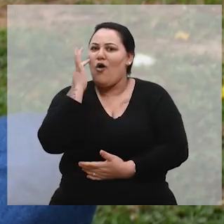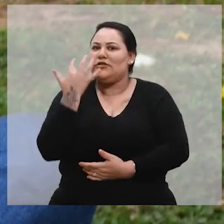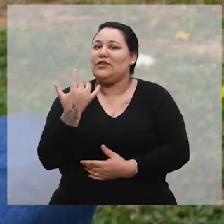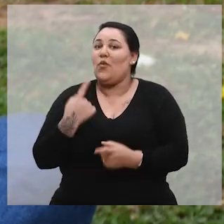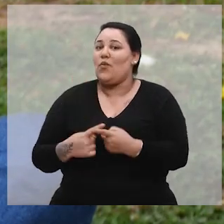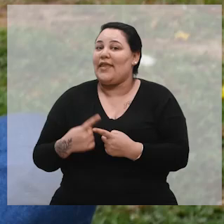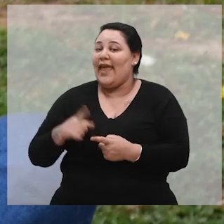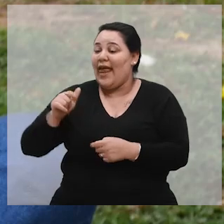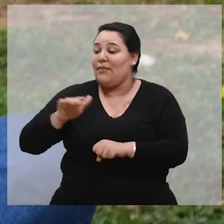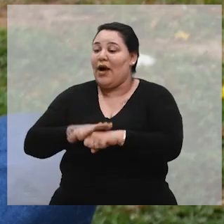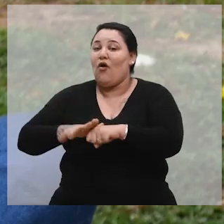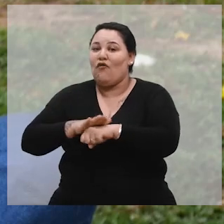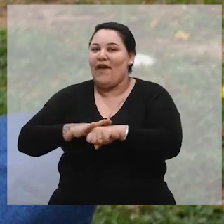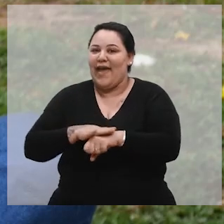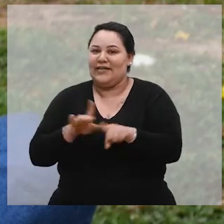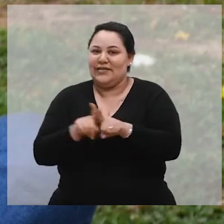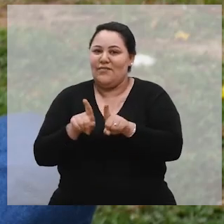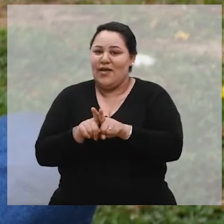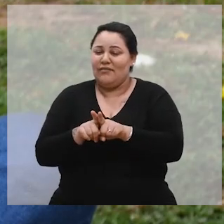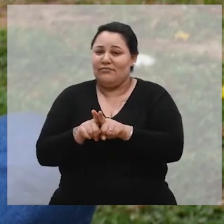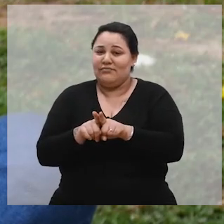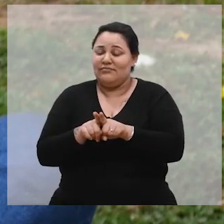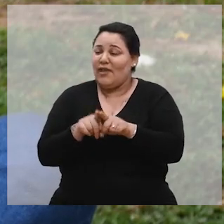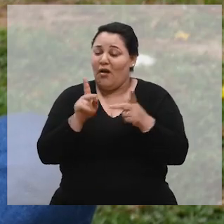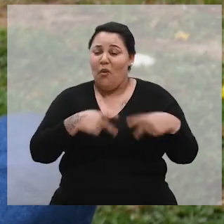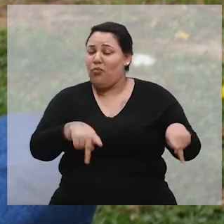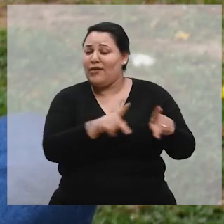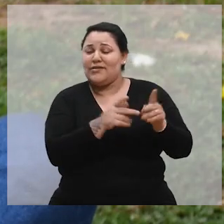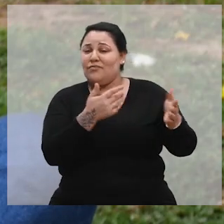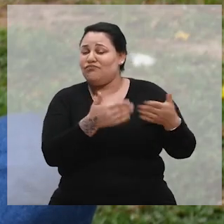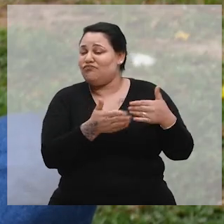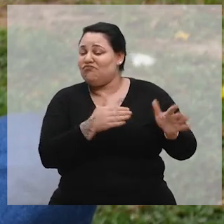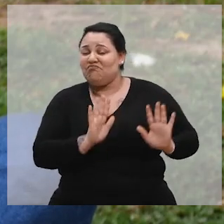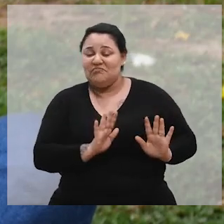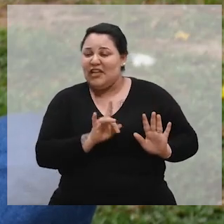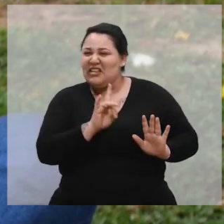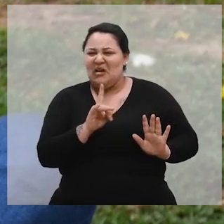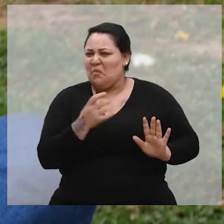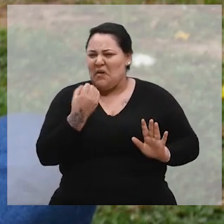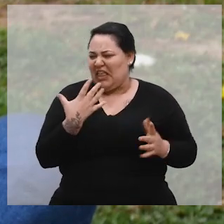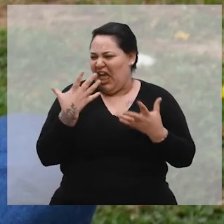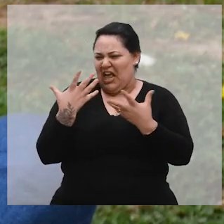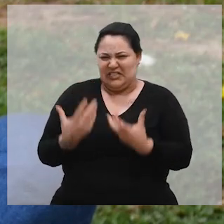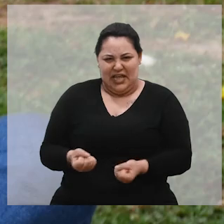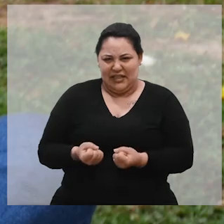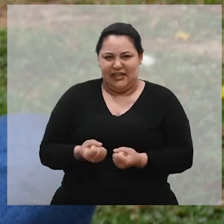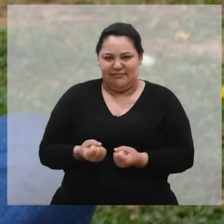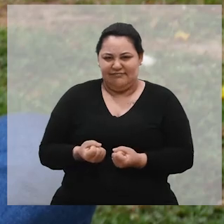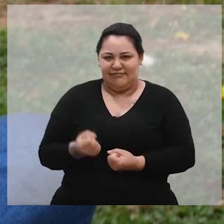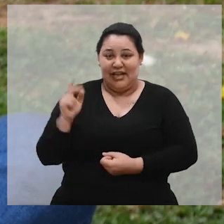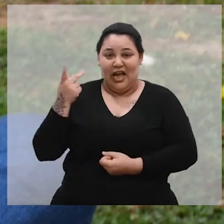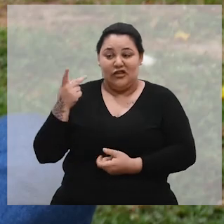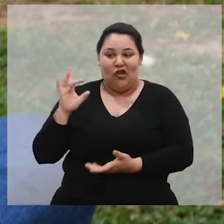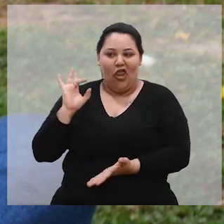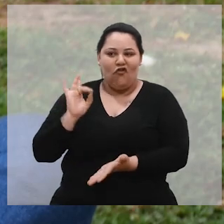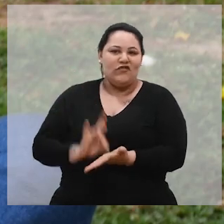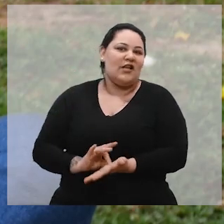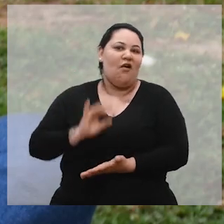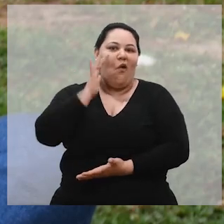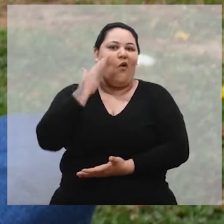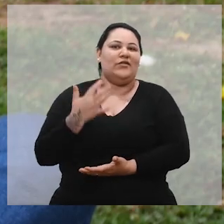era uma conversa popular. Não era muito bem aceita pela história